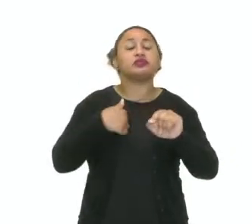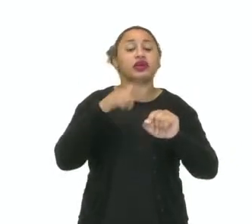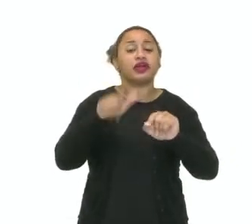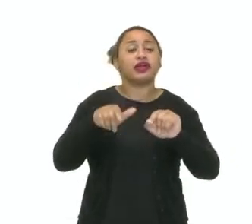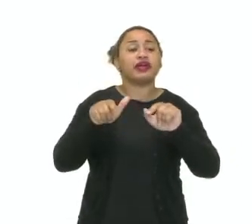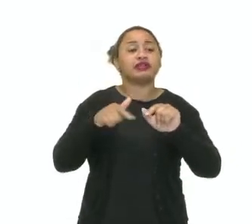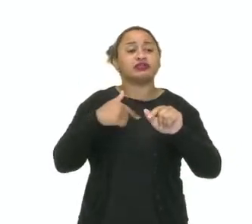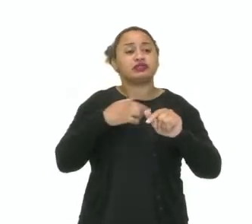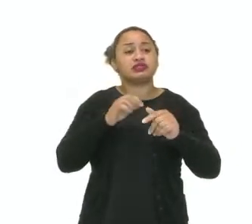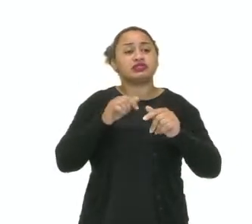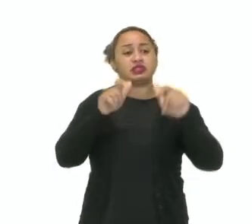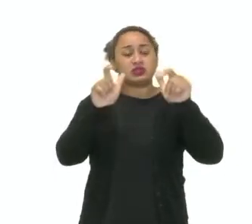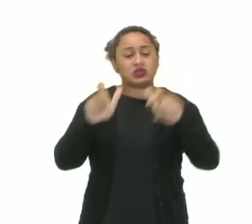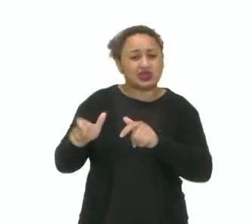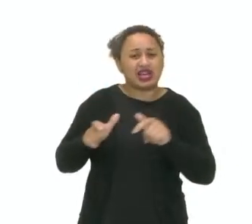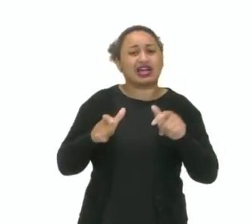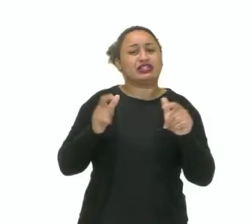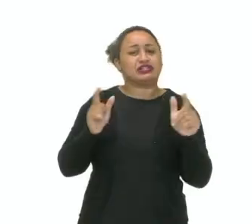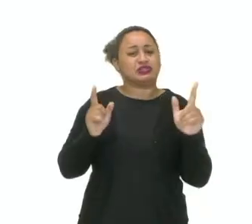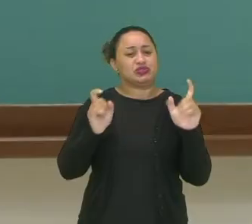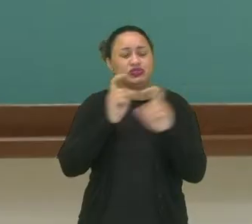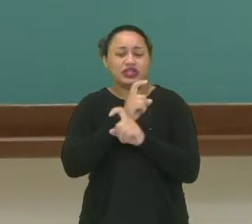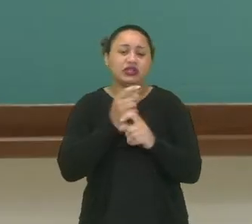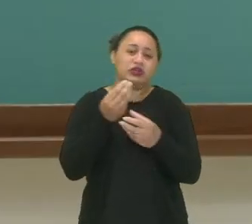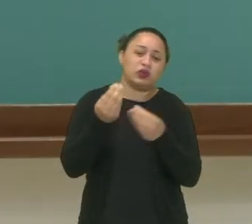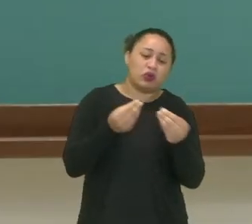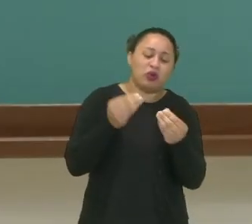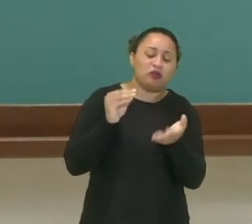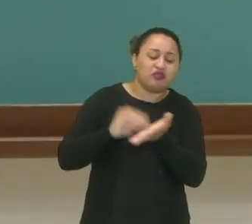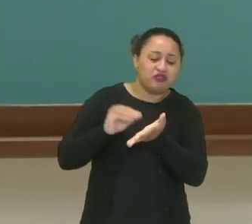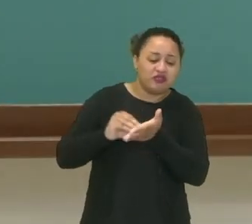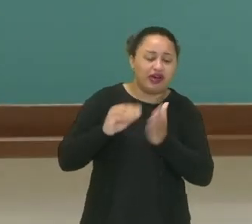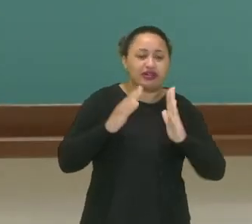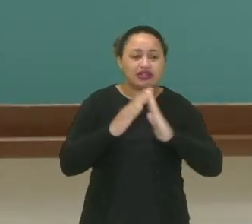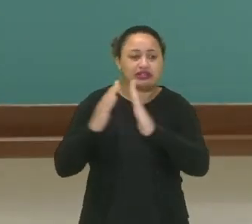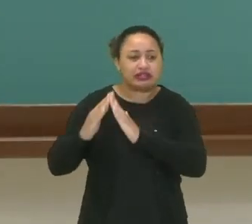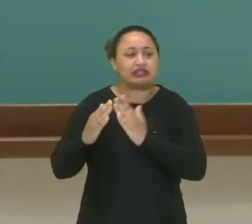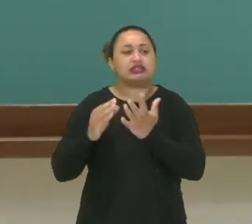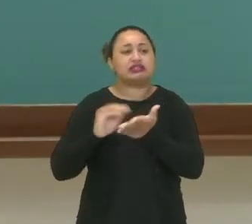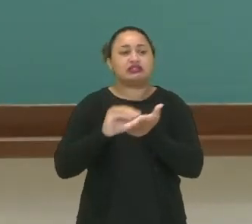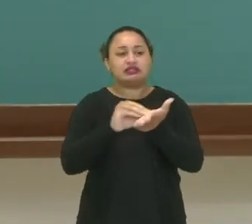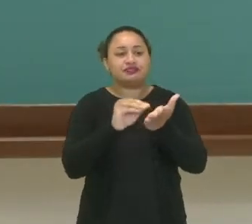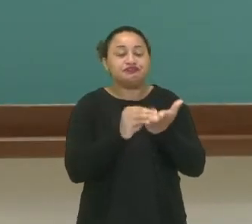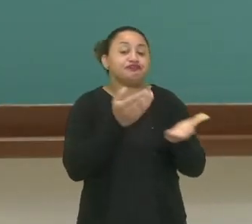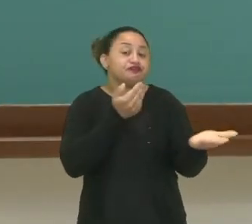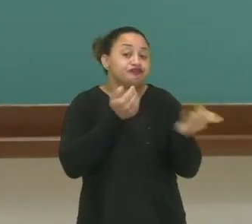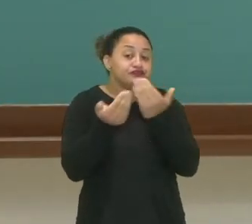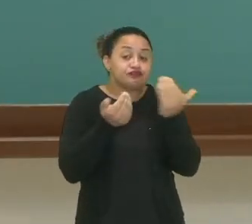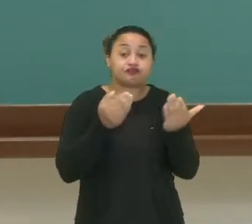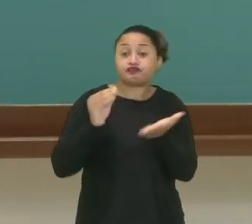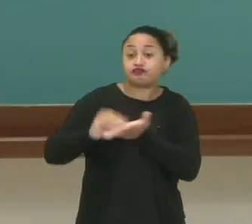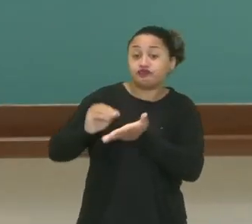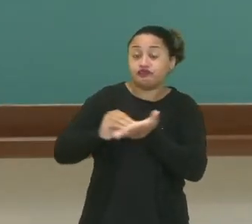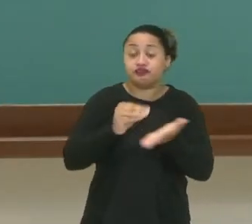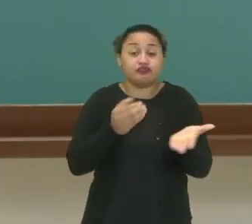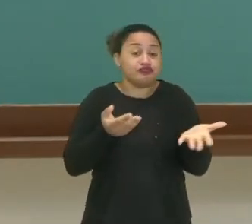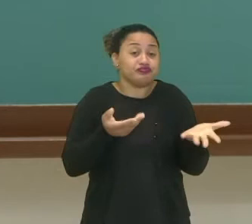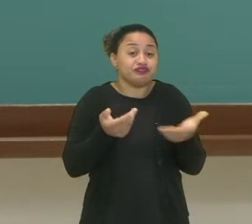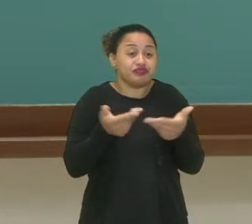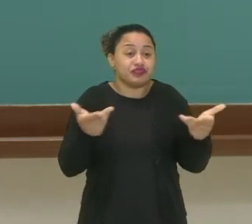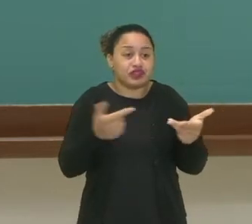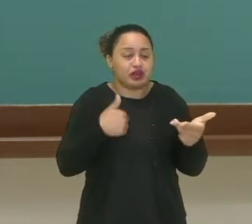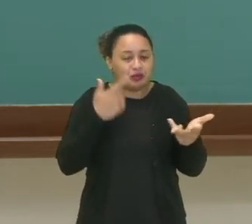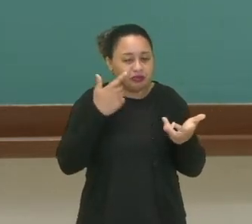referindo a essas terríveis condições mesmo, de falta de moradia, de falta de alimento, de falta de comida na mesa,